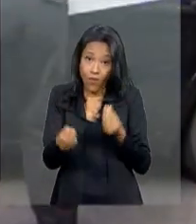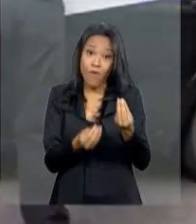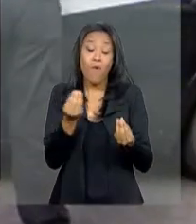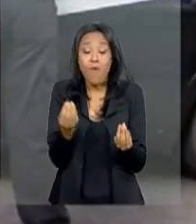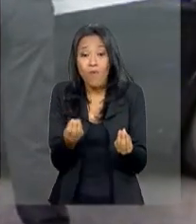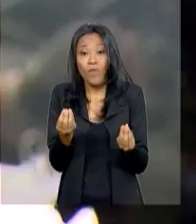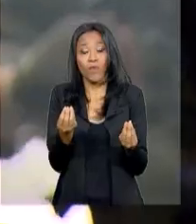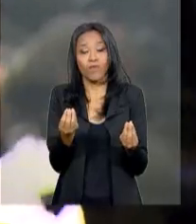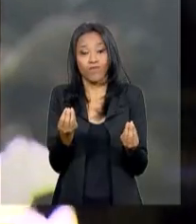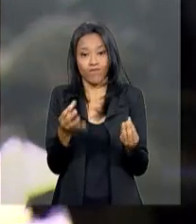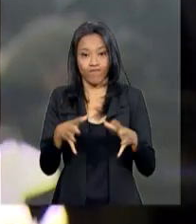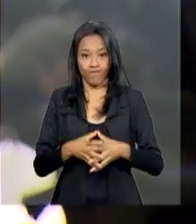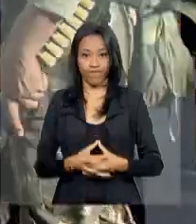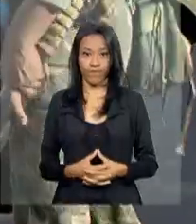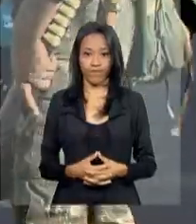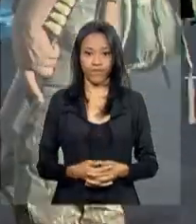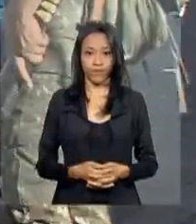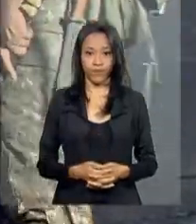segurança do Estado.